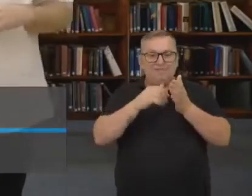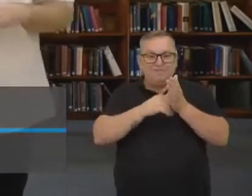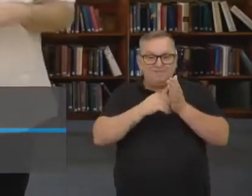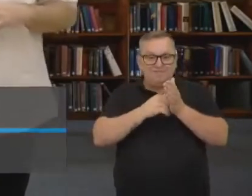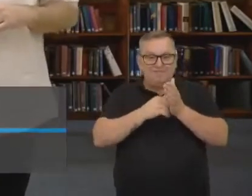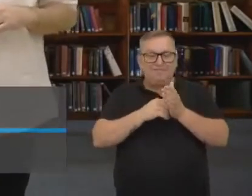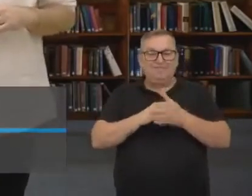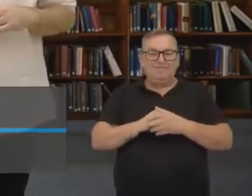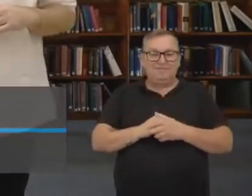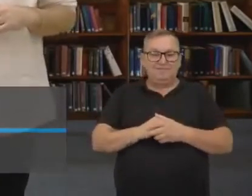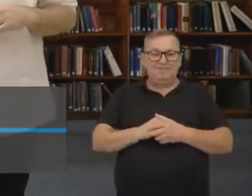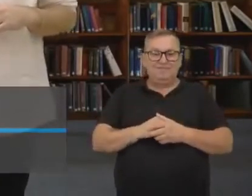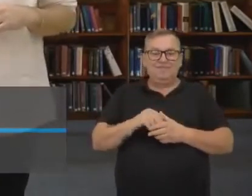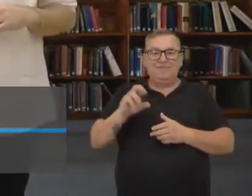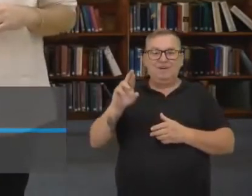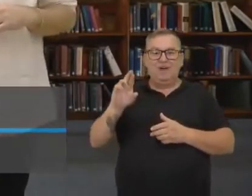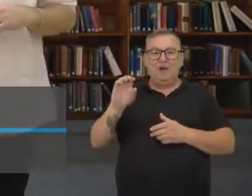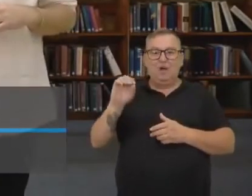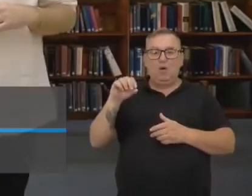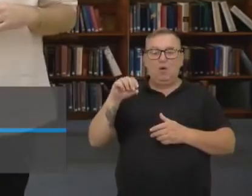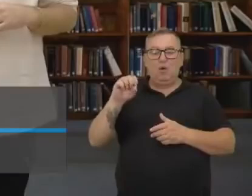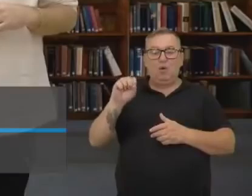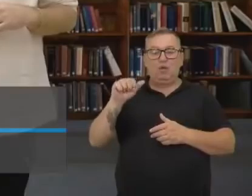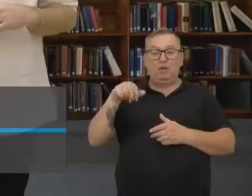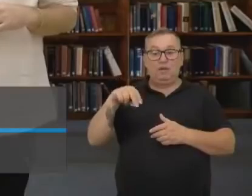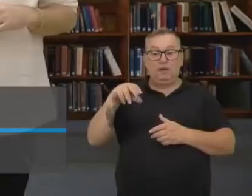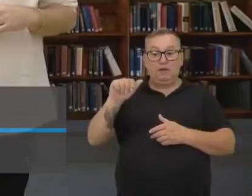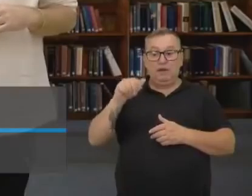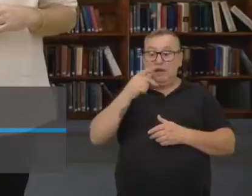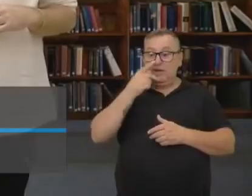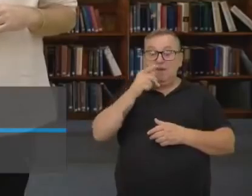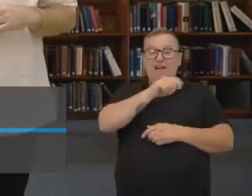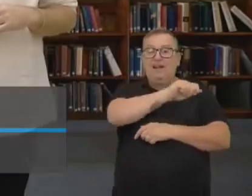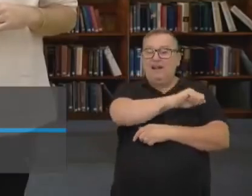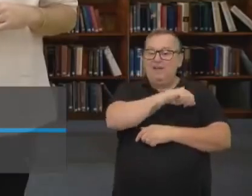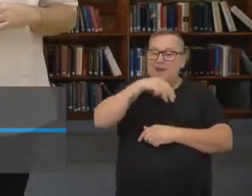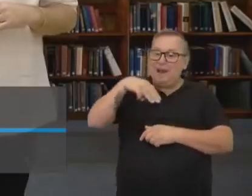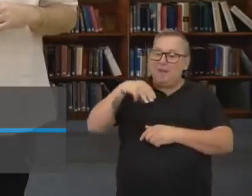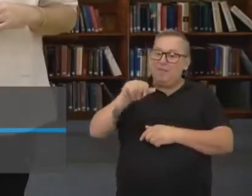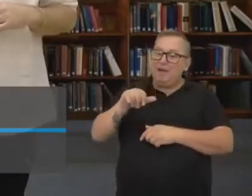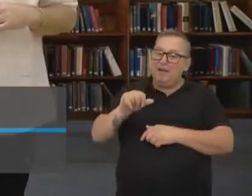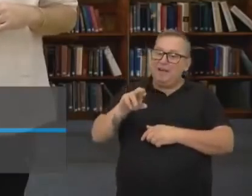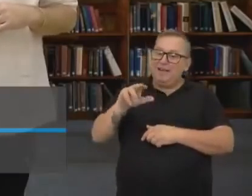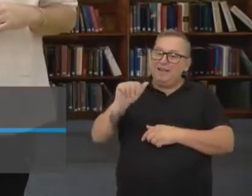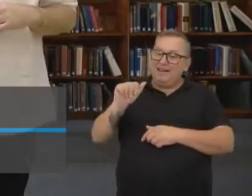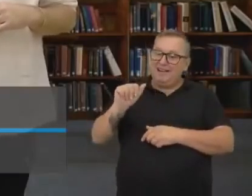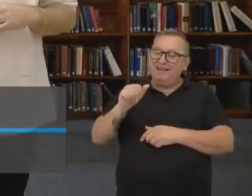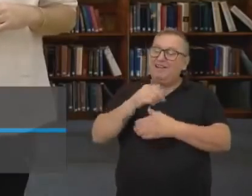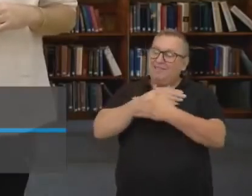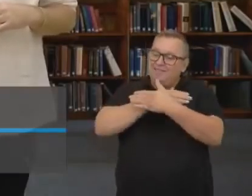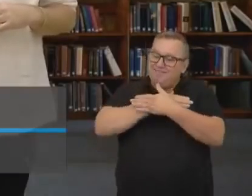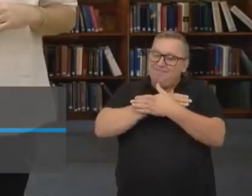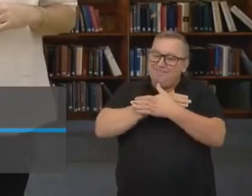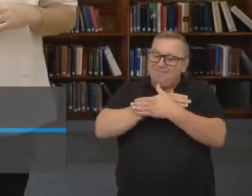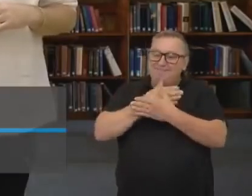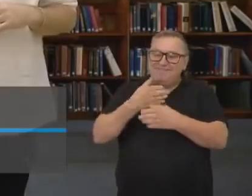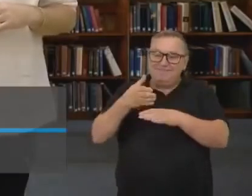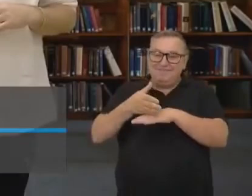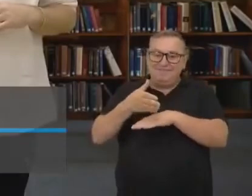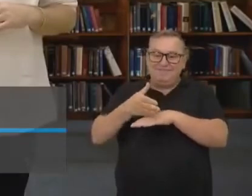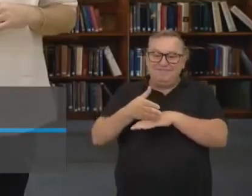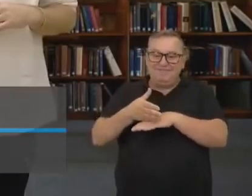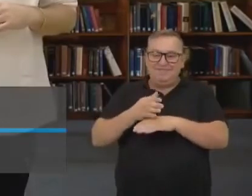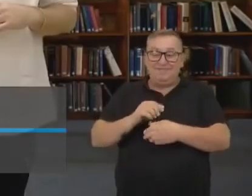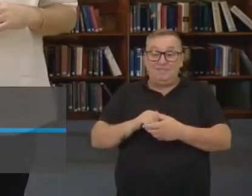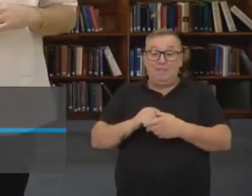interessante. E a professora Rosana comenta, traz um comentário aqui da Maiara. Então, um abraço, Maiara. Obrigado aí pela participação. E ela diz